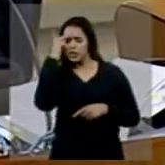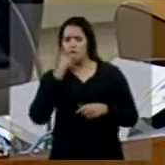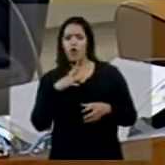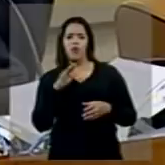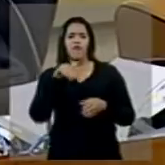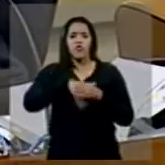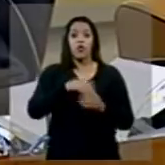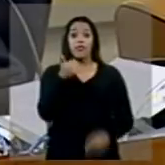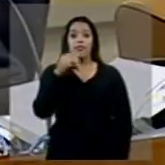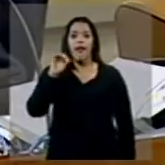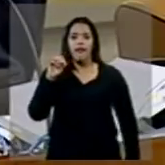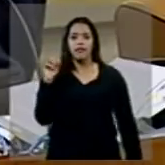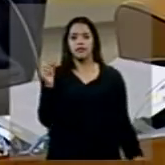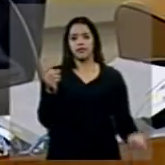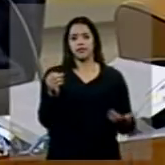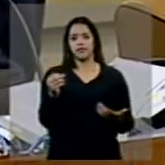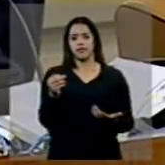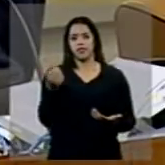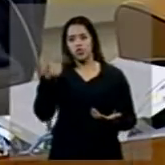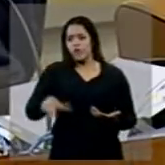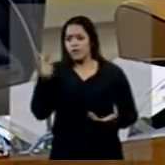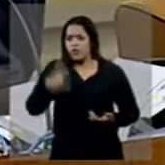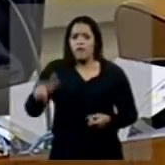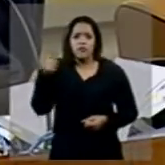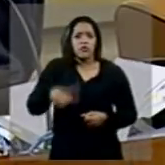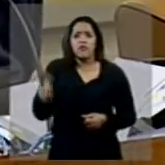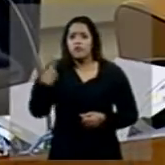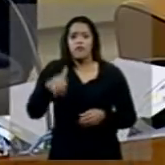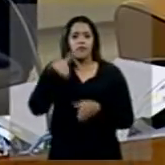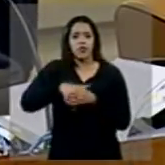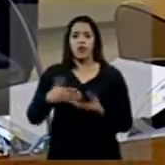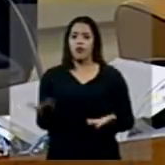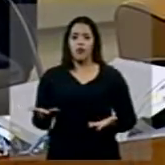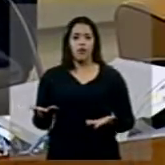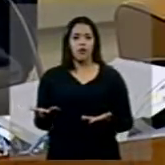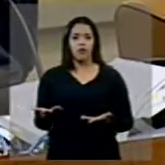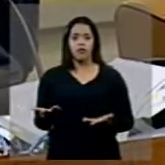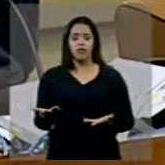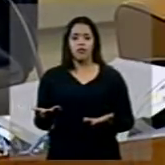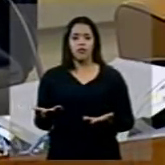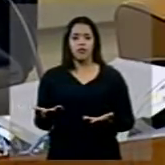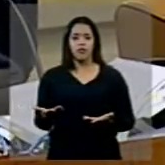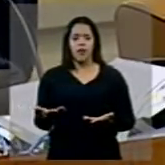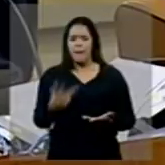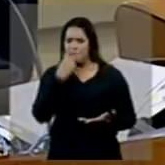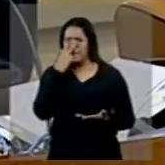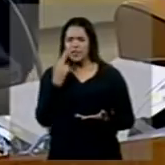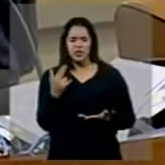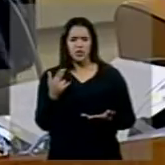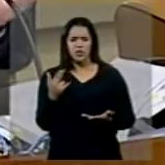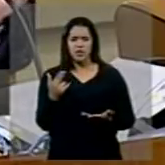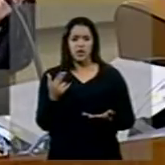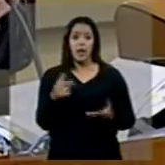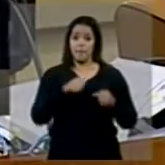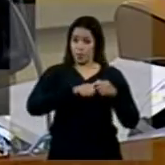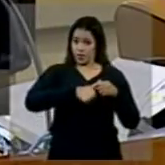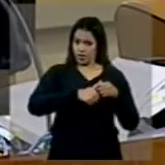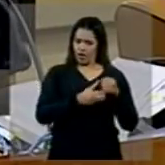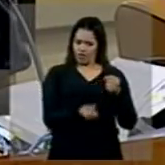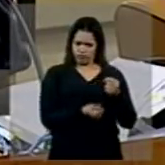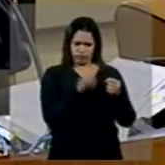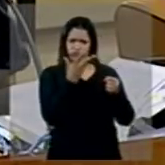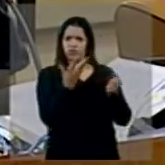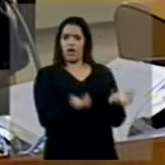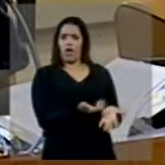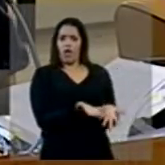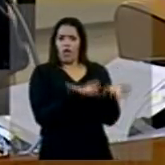10 vezes? Pessoas falecidas que votaram? Que mal há nessa biometria? Essa biometria só fez o bem agora, realmente.